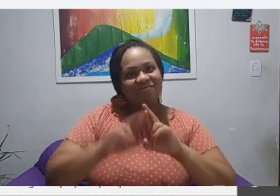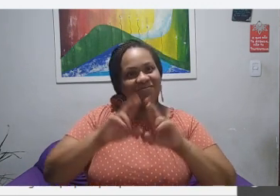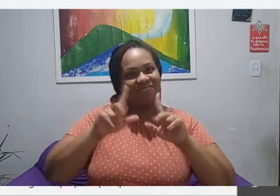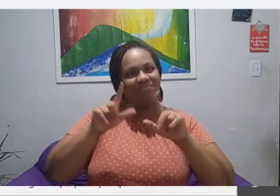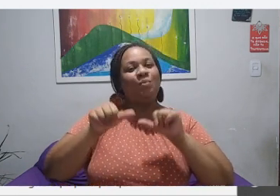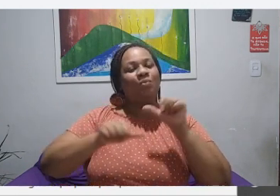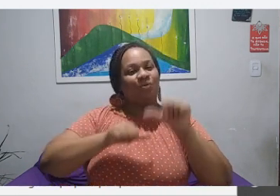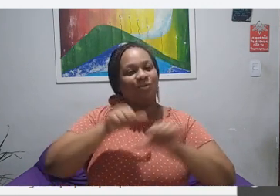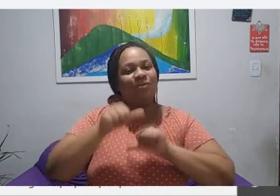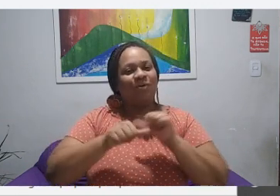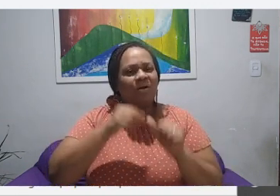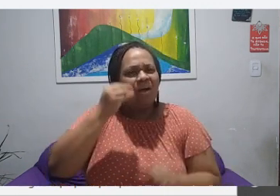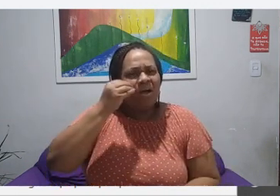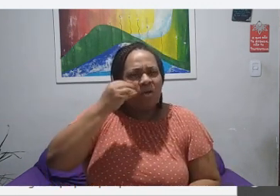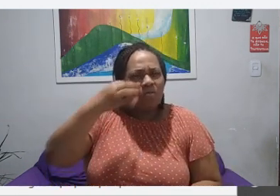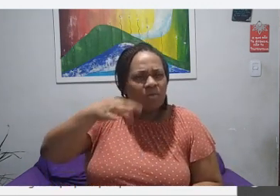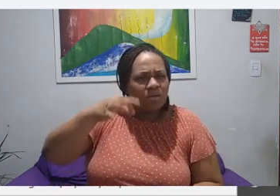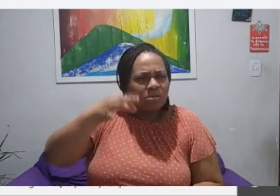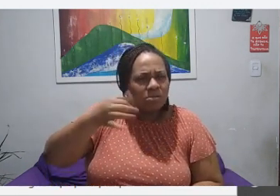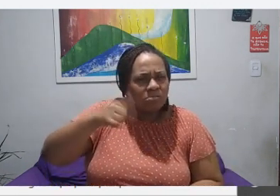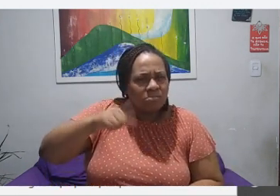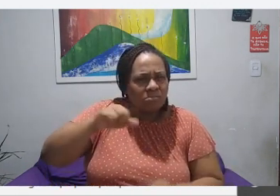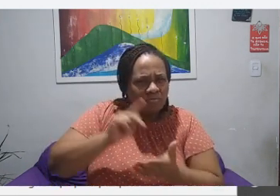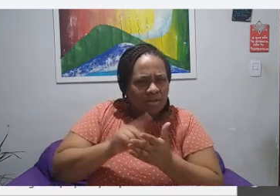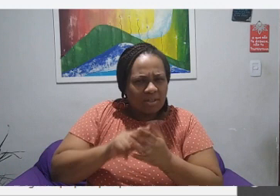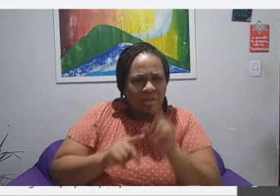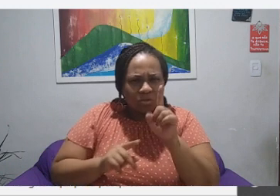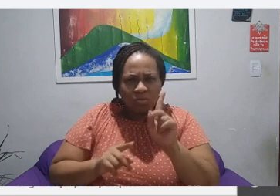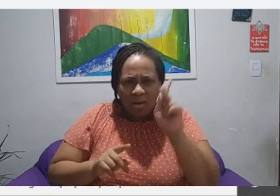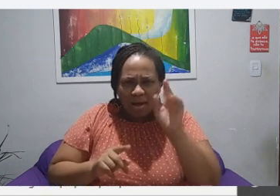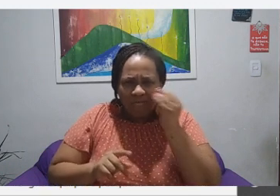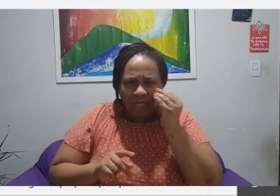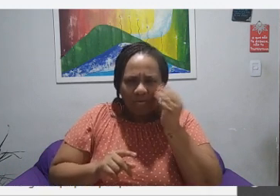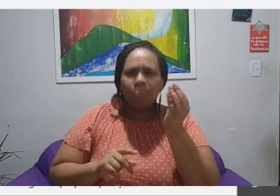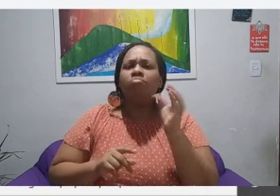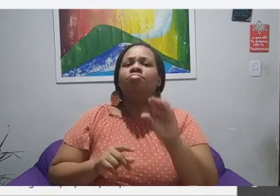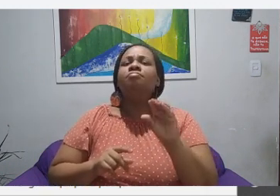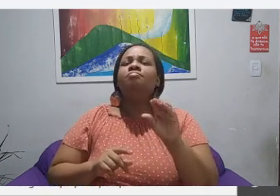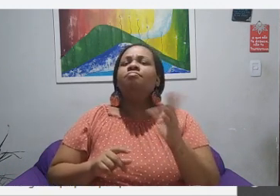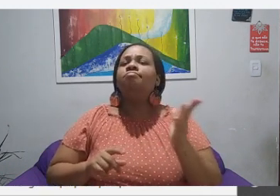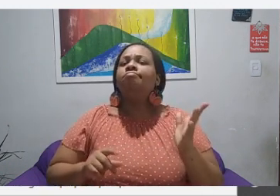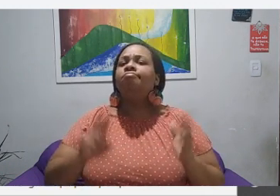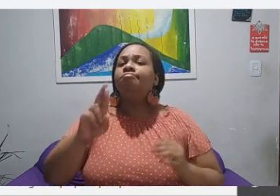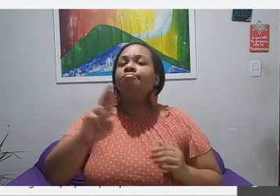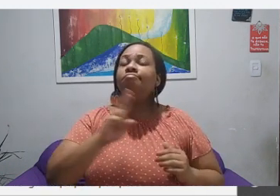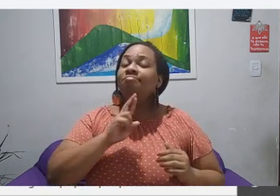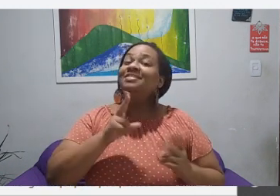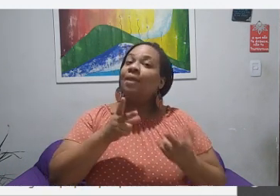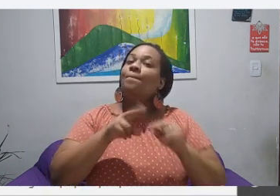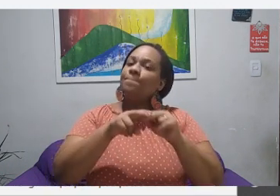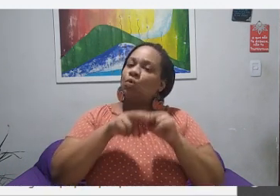Mudou de cor de novo. E vamos conferir se esse resistor é realmente de 1K? Então, para